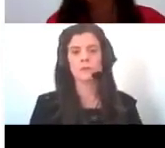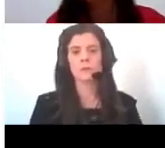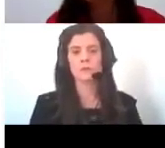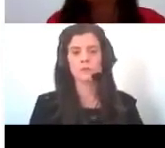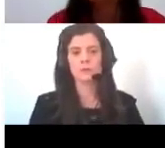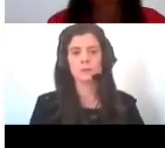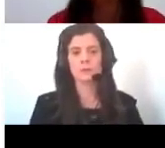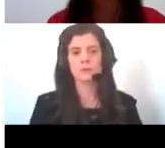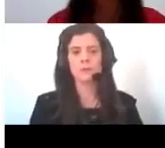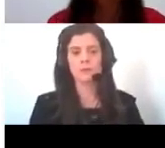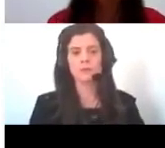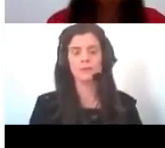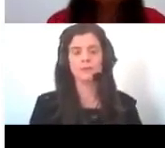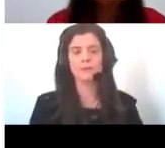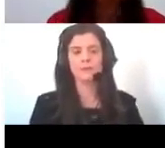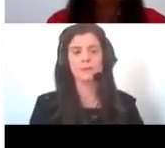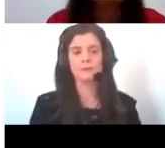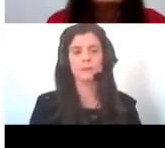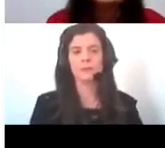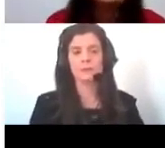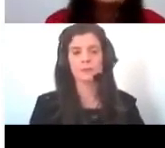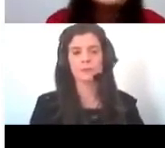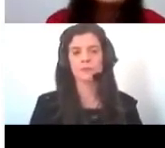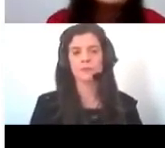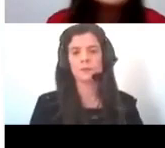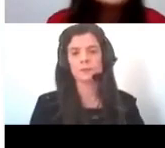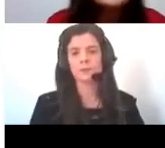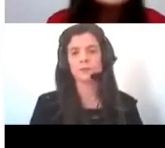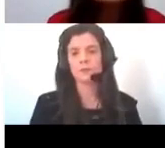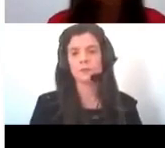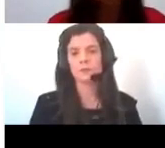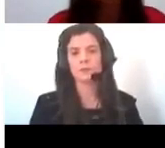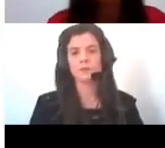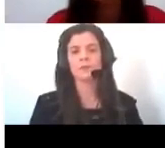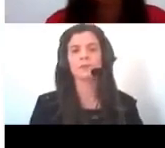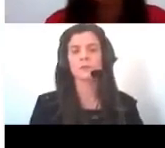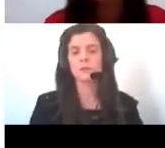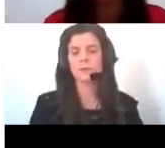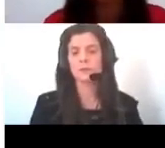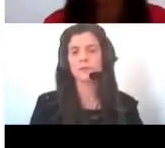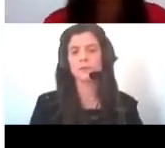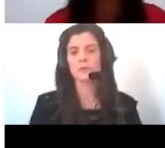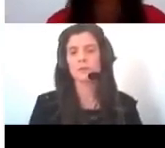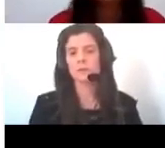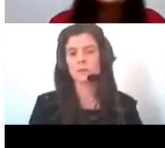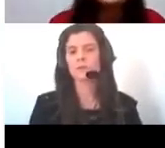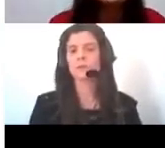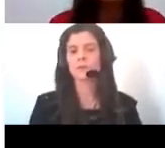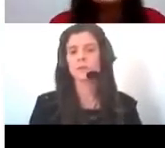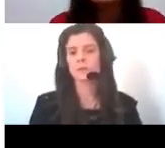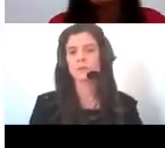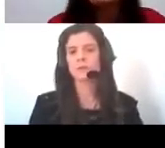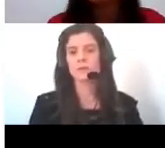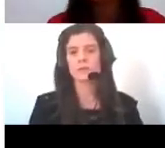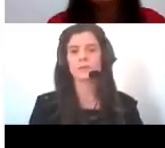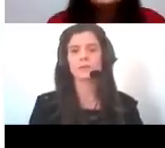todo o fluxo, né, todo o ciclo de execução orçamentária e também implementa programas de aperfeiçoamento